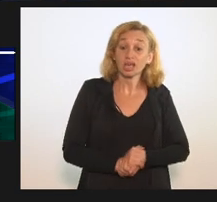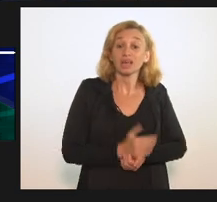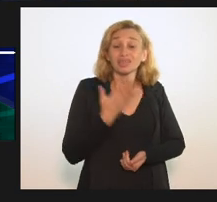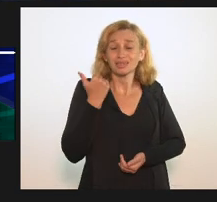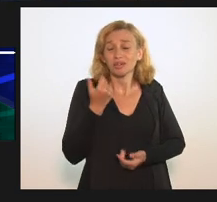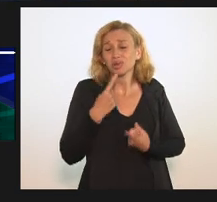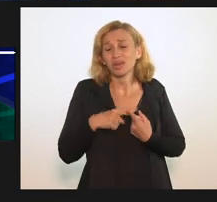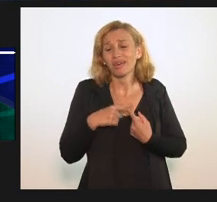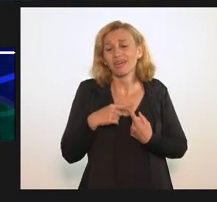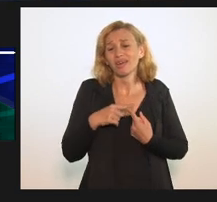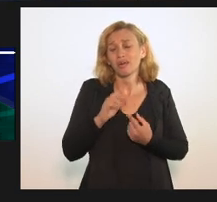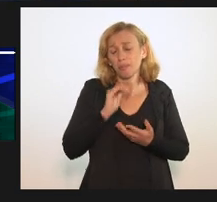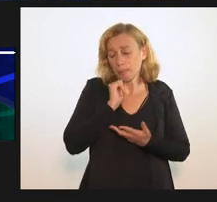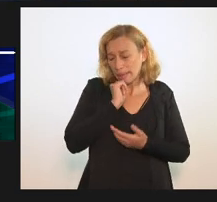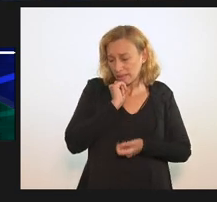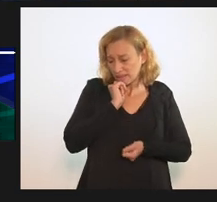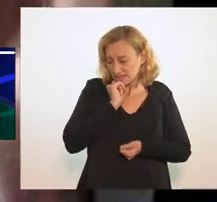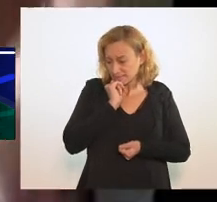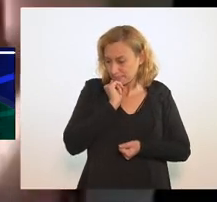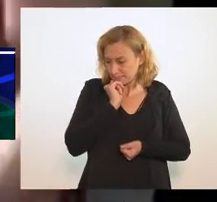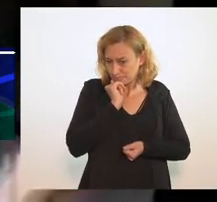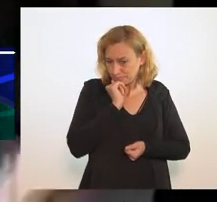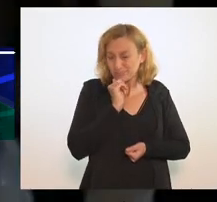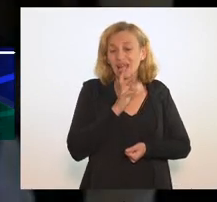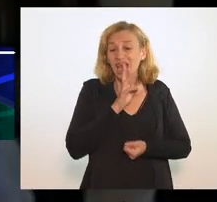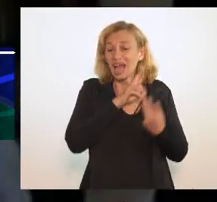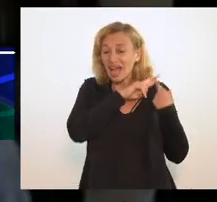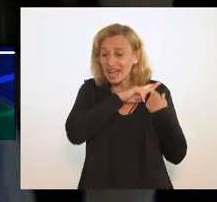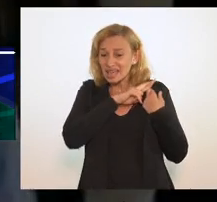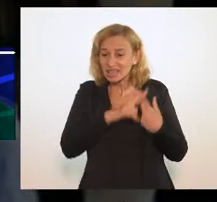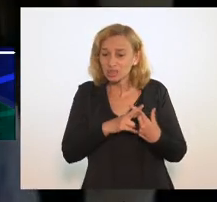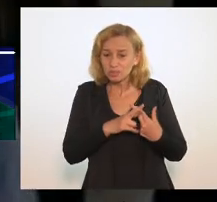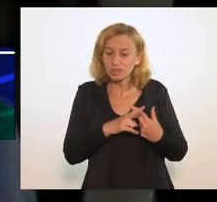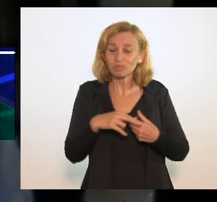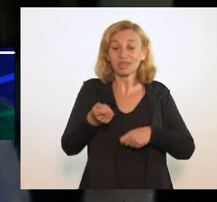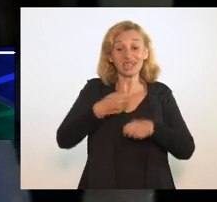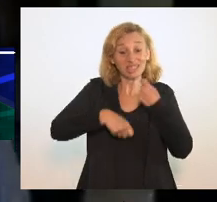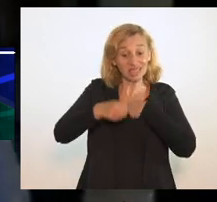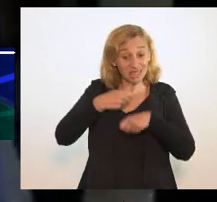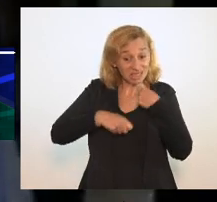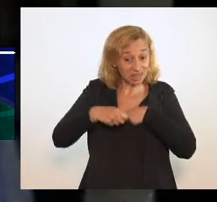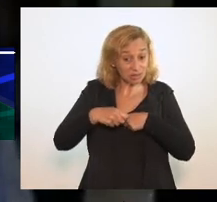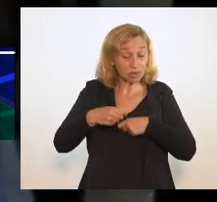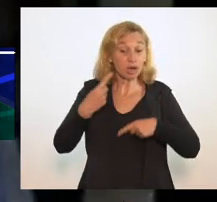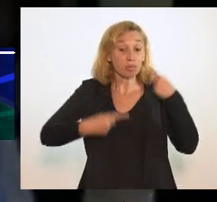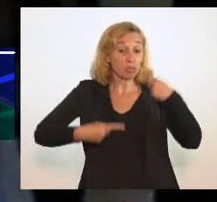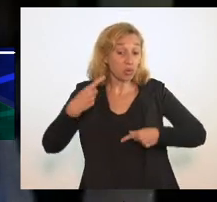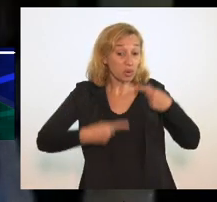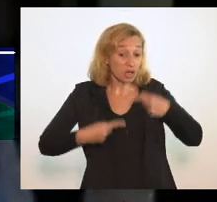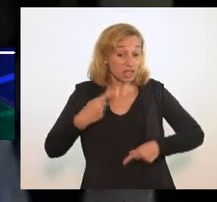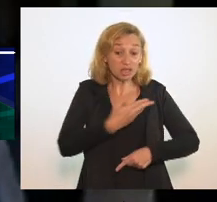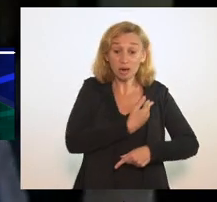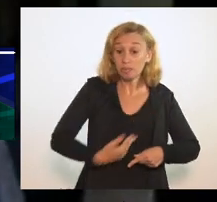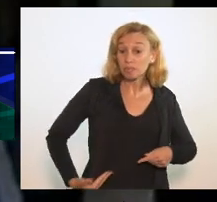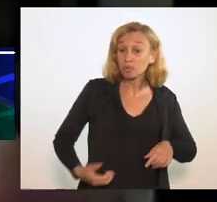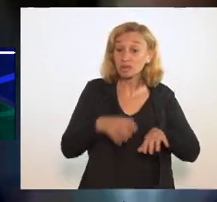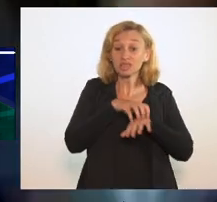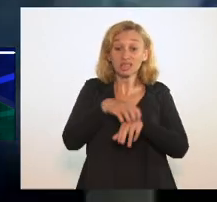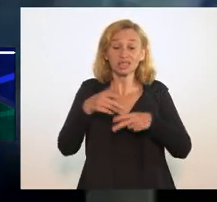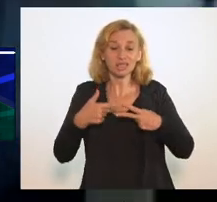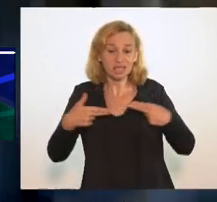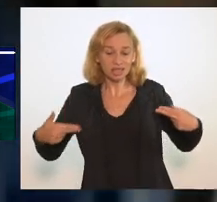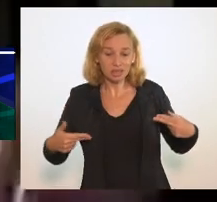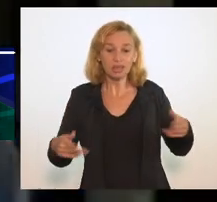é? É porque a responsabilidade pela administração da política pública de transportes é